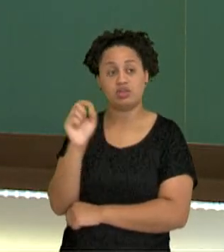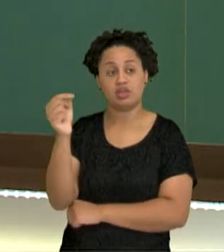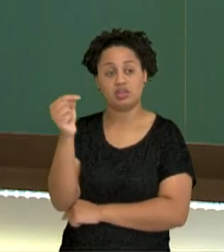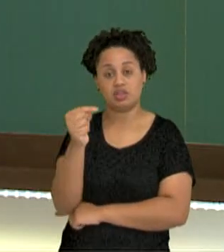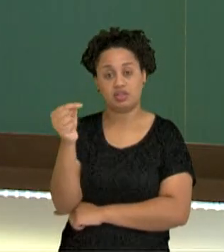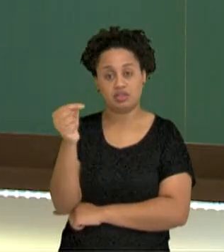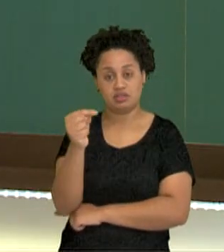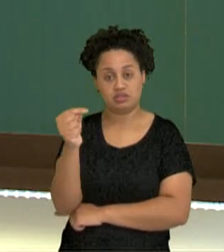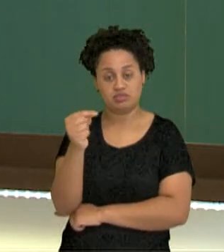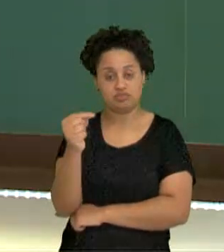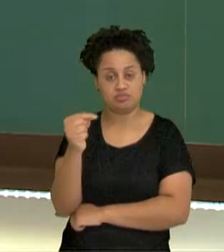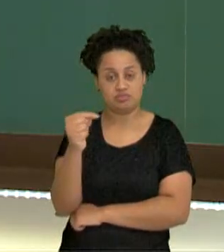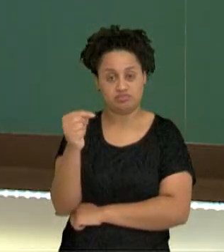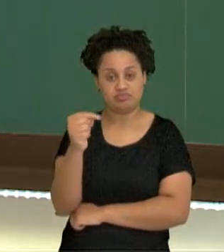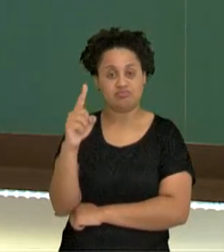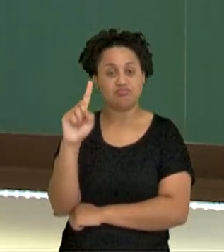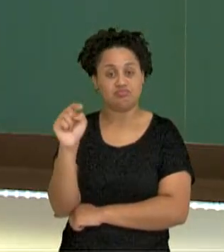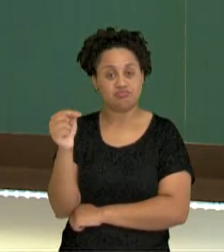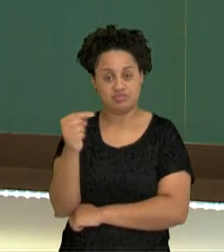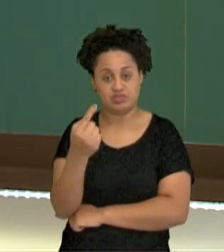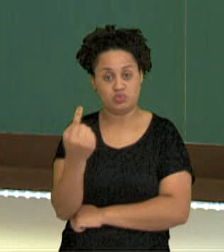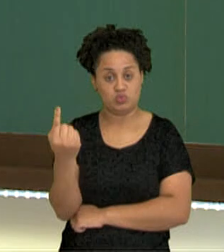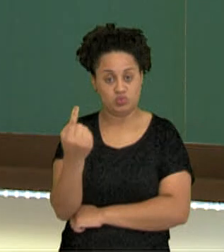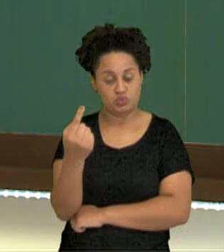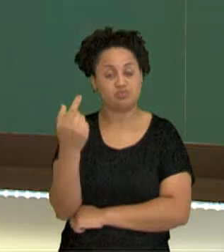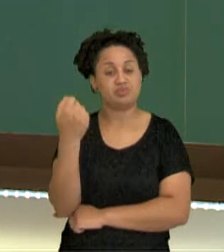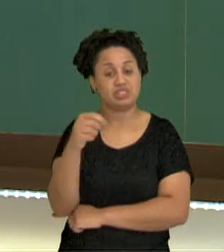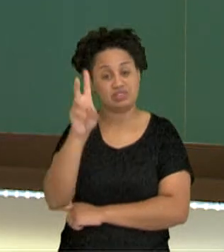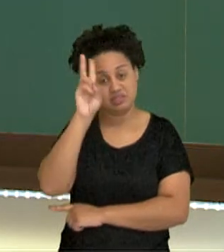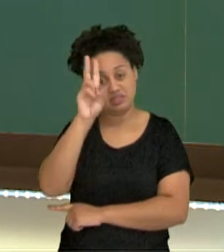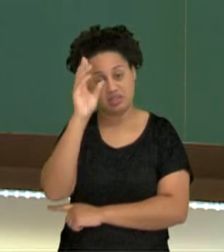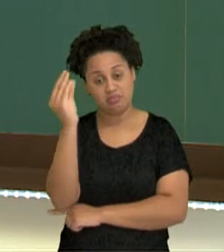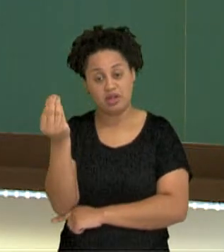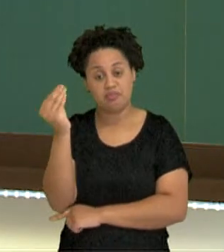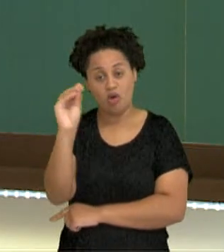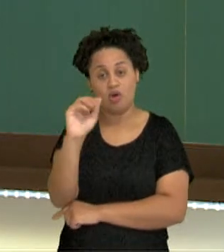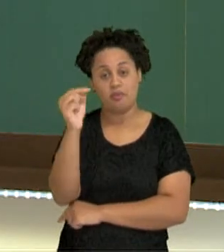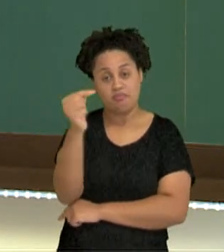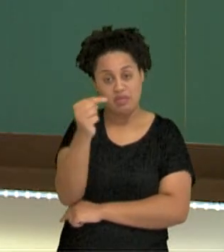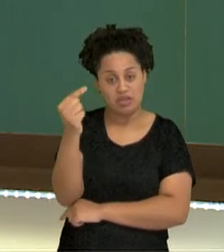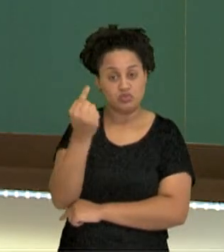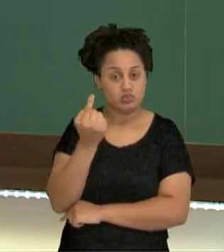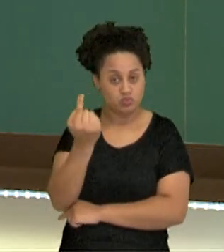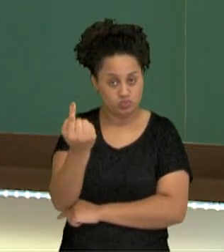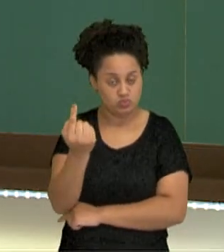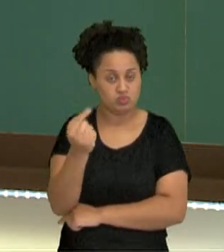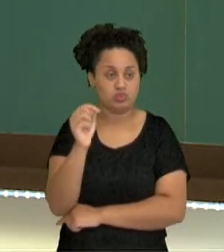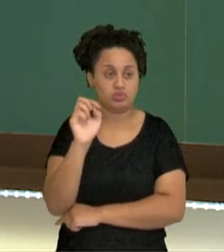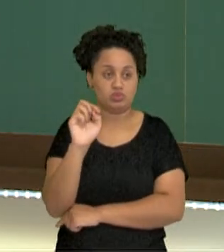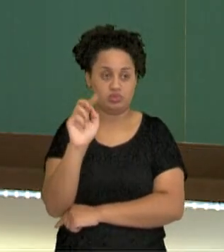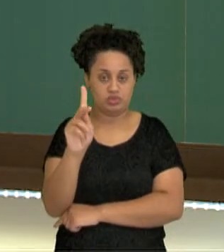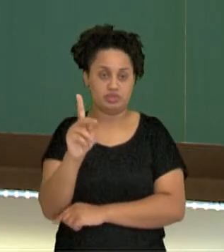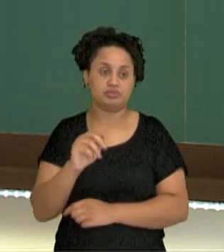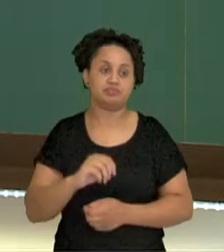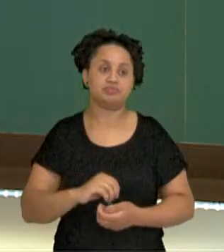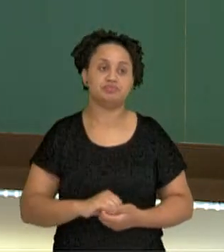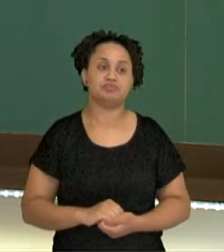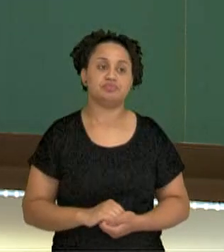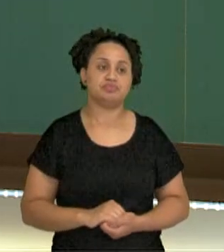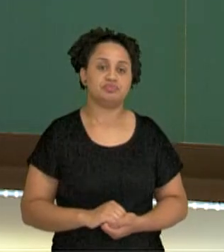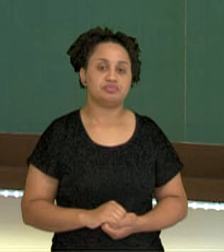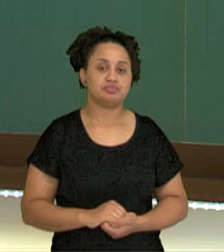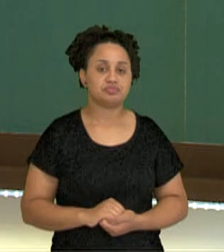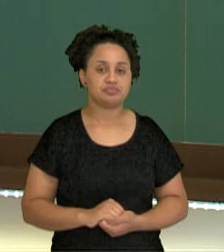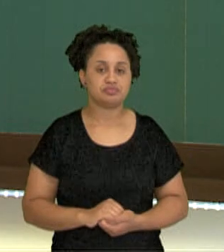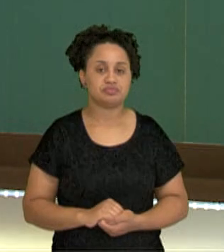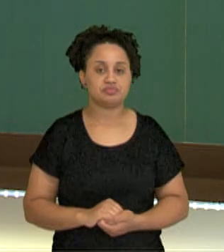é negativa, então eu não posso esquecer de colocar o sinal negativo aqui, menos a tangente de 45, que